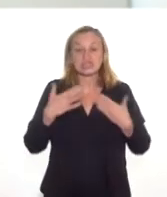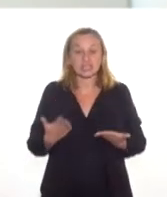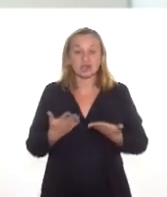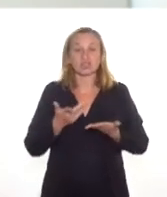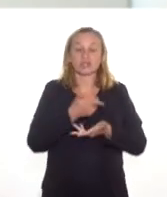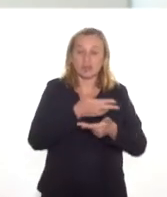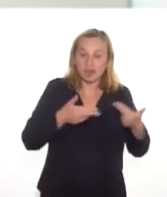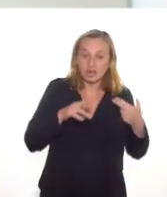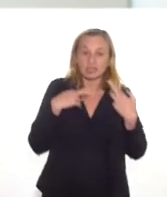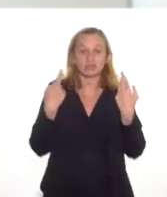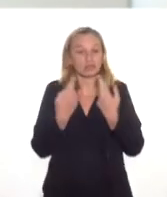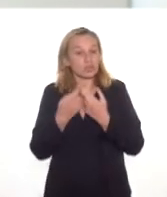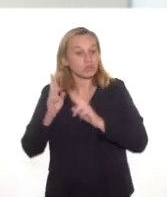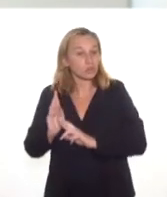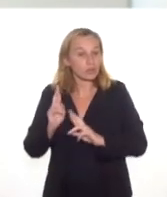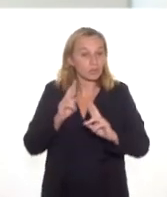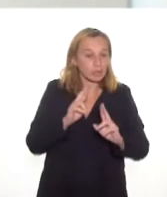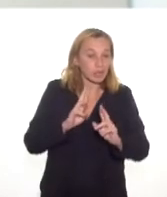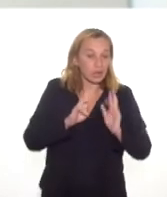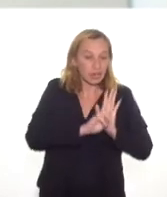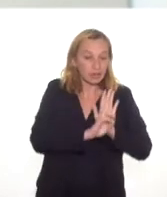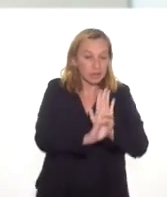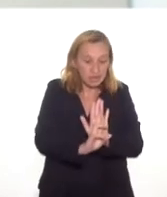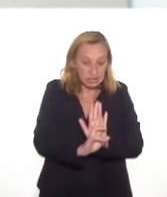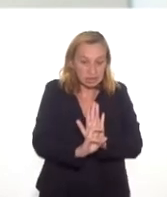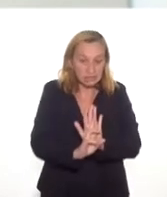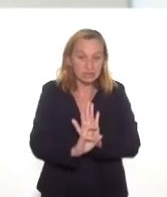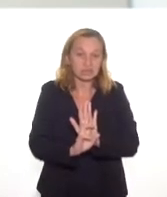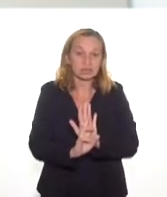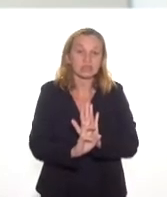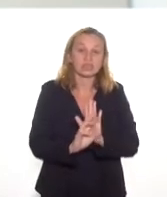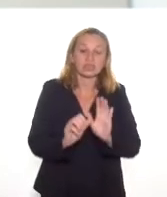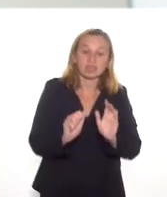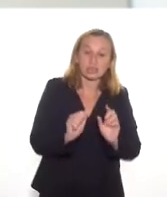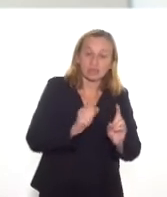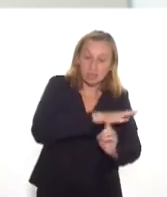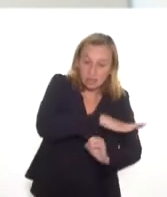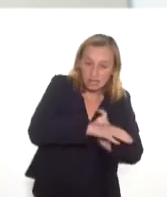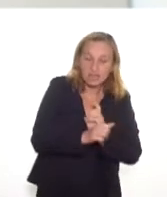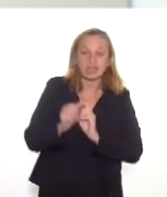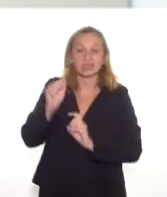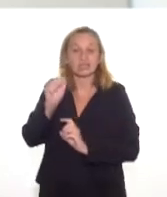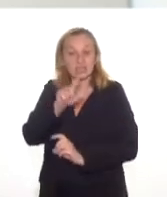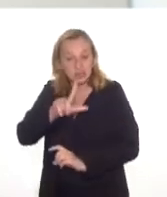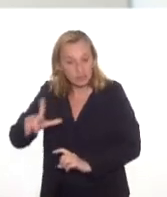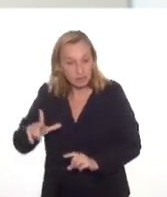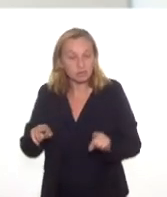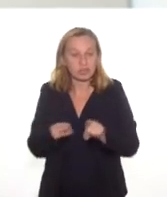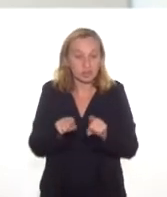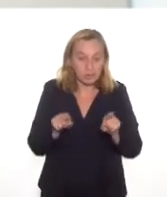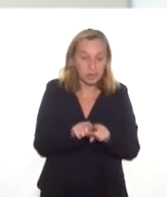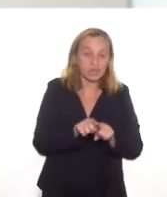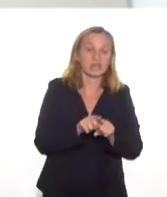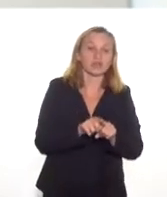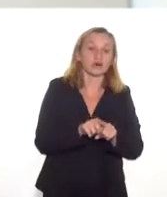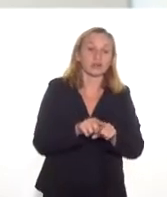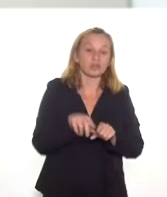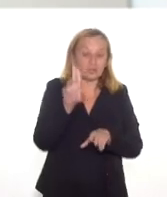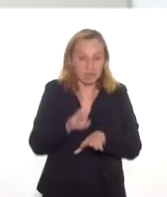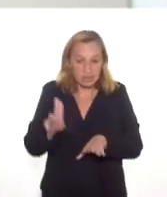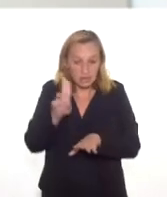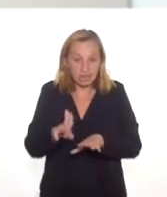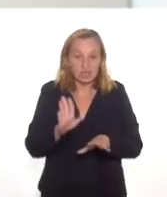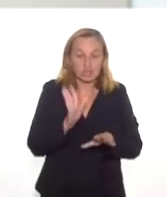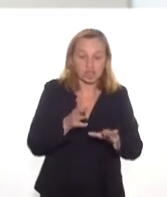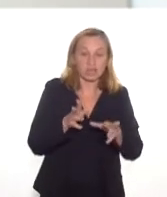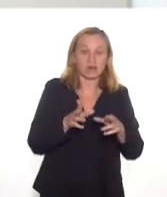várias reuniões com representantes, né, da sociedade civil, da universidade, fez audiência pública e